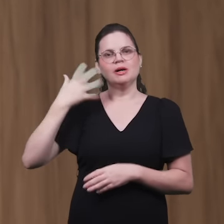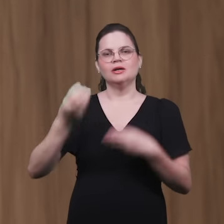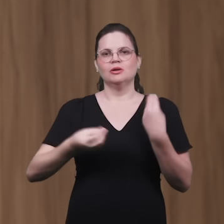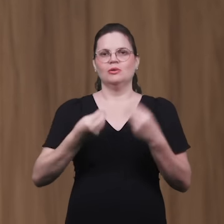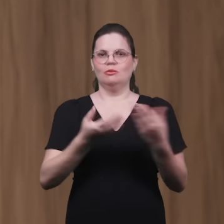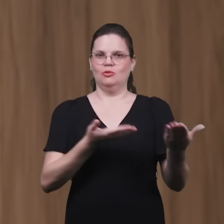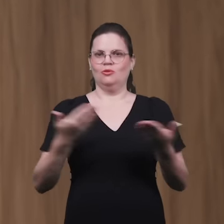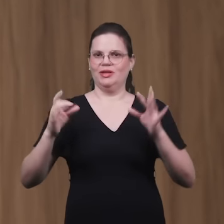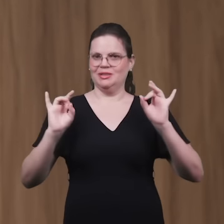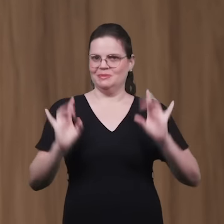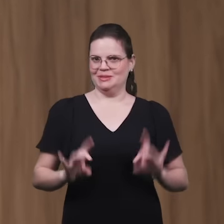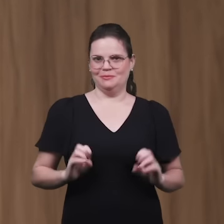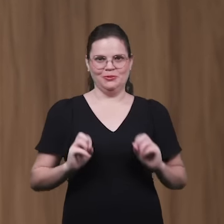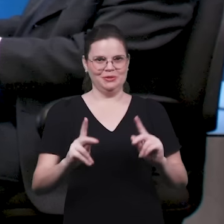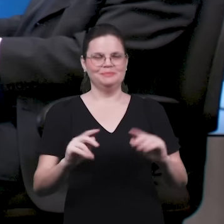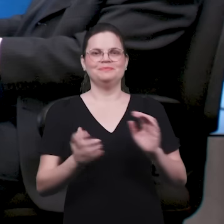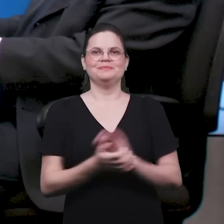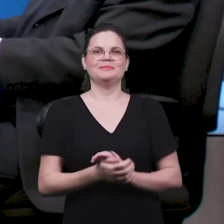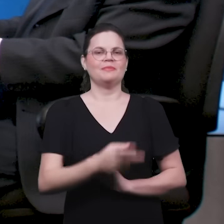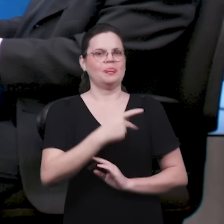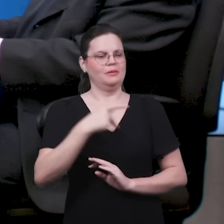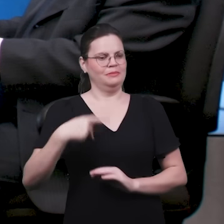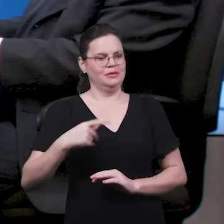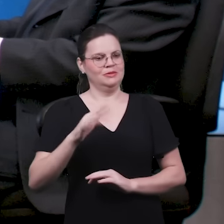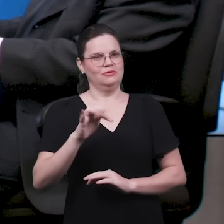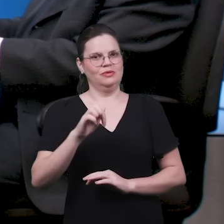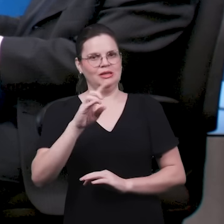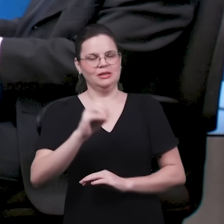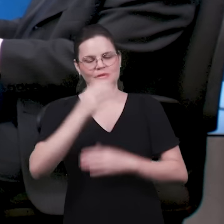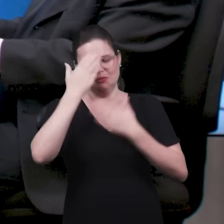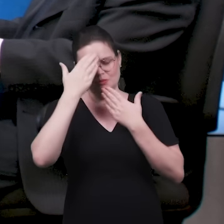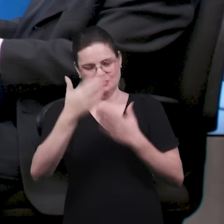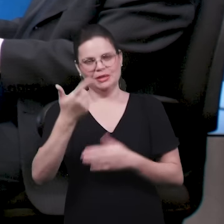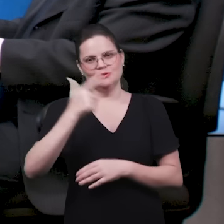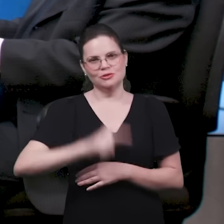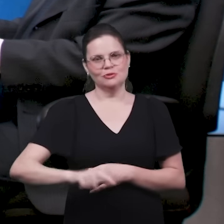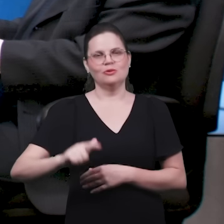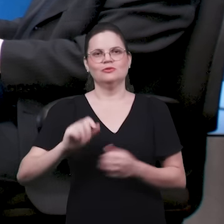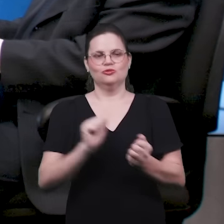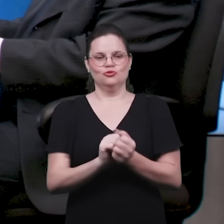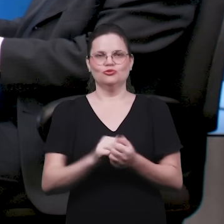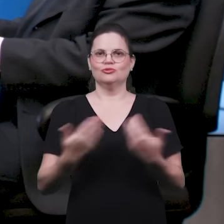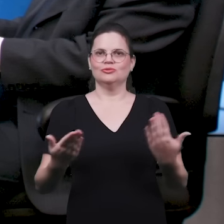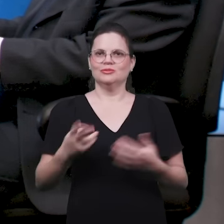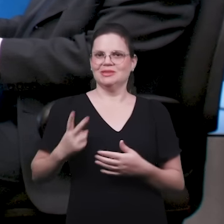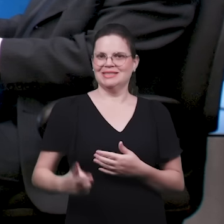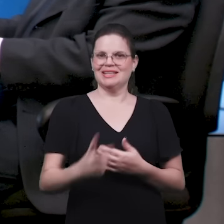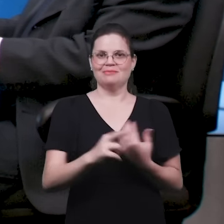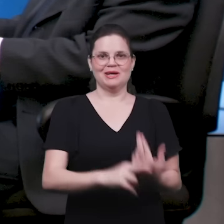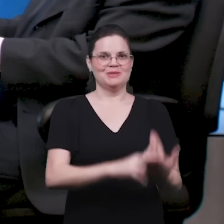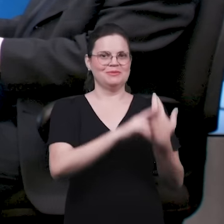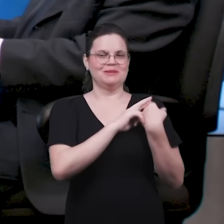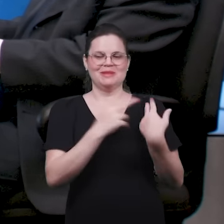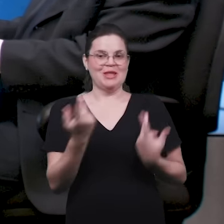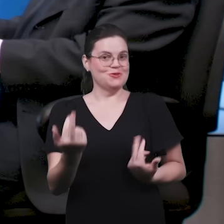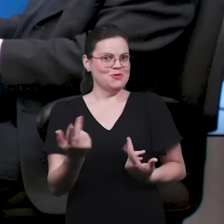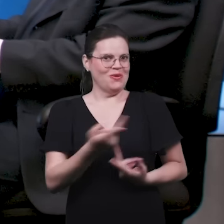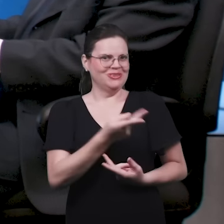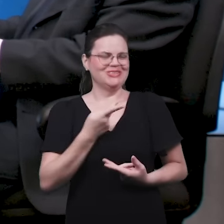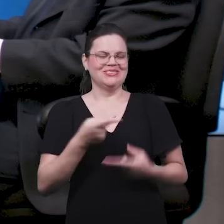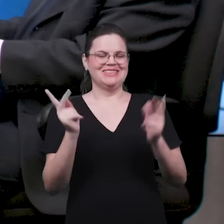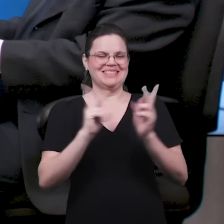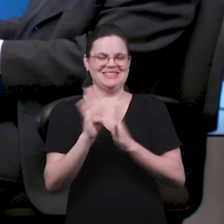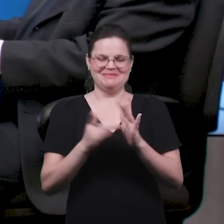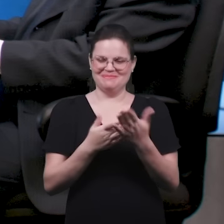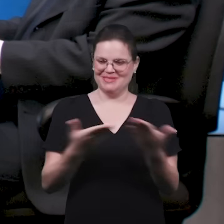nosso convidado especial. Pastor Fernando, obrigado mais uma vez por estar aqui junto comigo, né? Nós estamos os dois na mesma responsabilidade. Isso. A